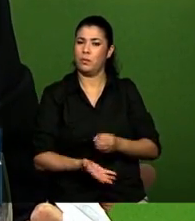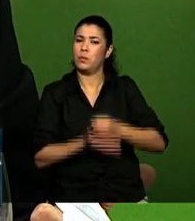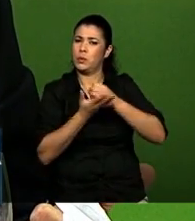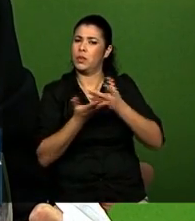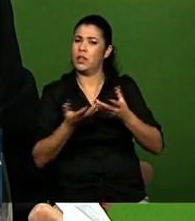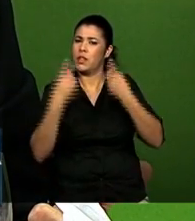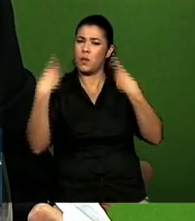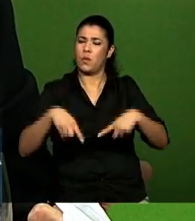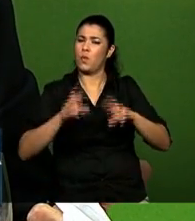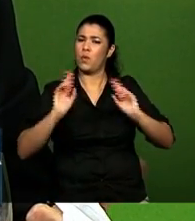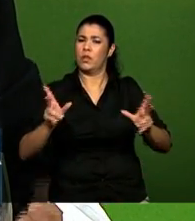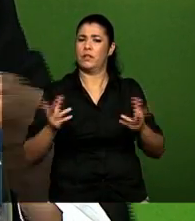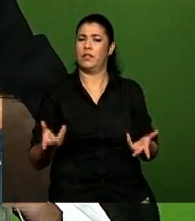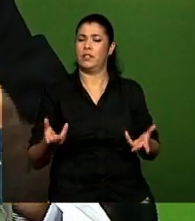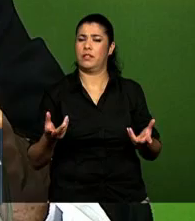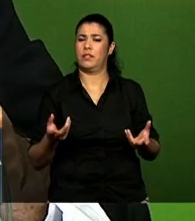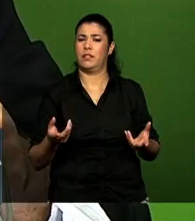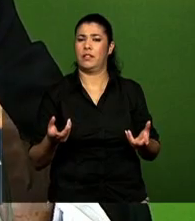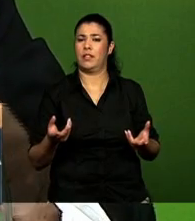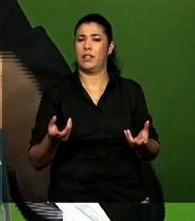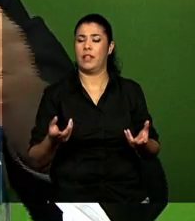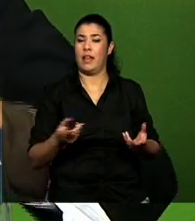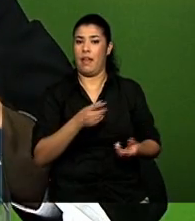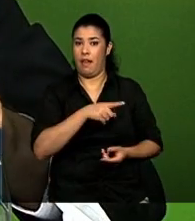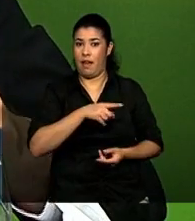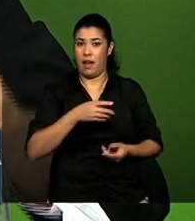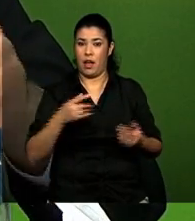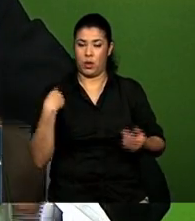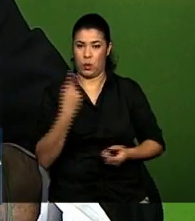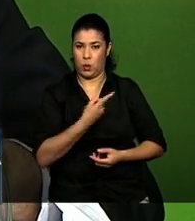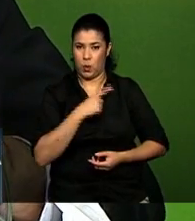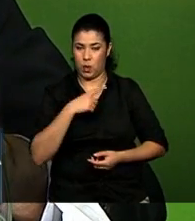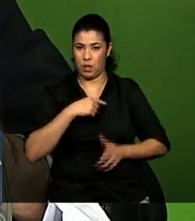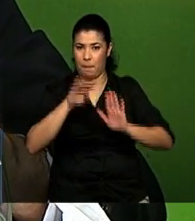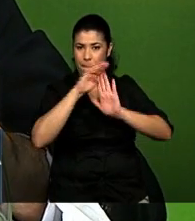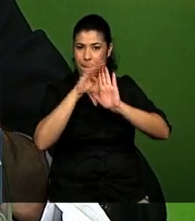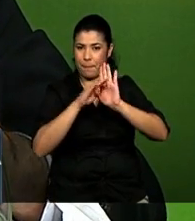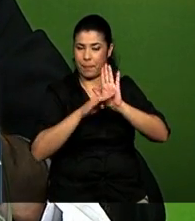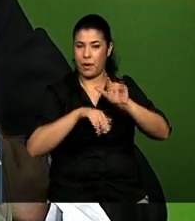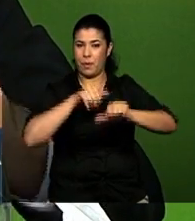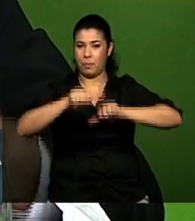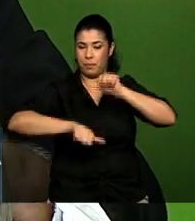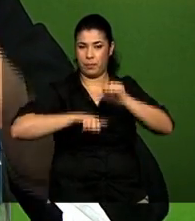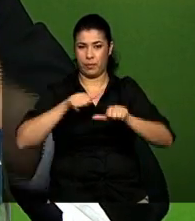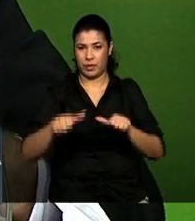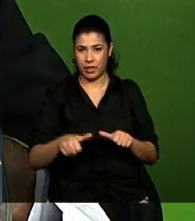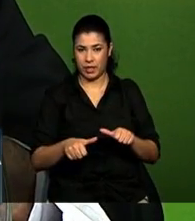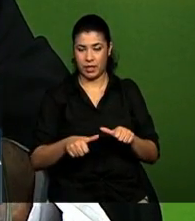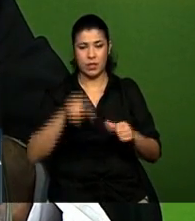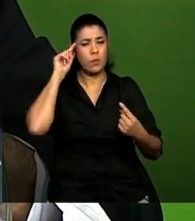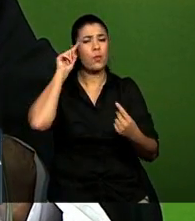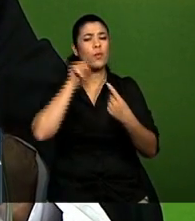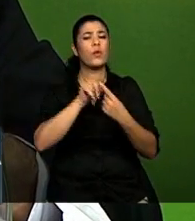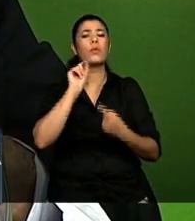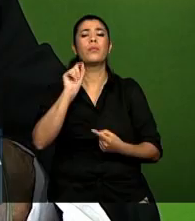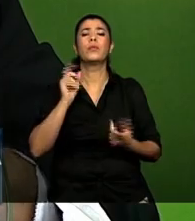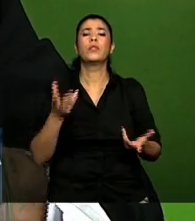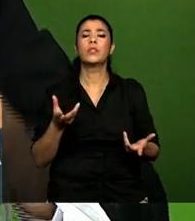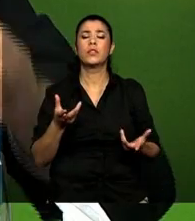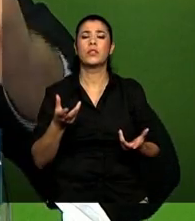o contrário estas medidas com este calibre Elas têm como objetivo